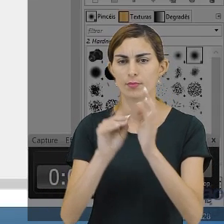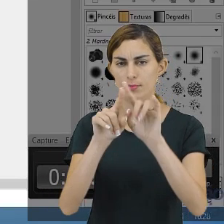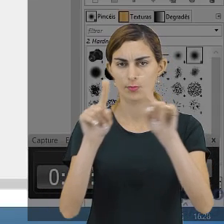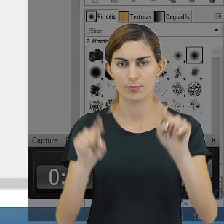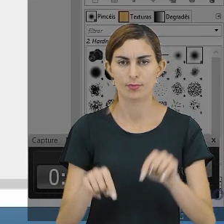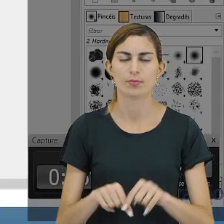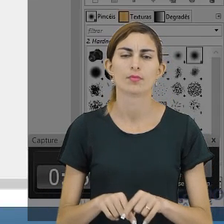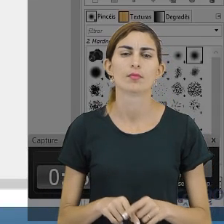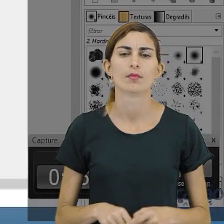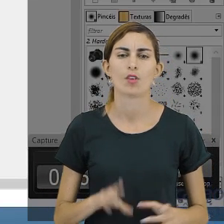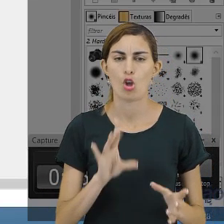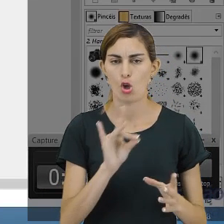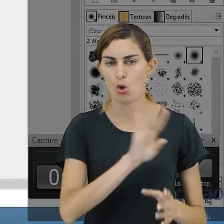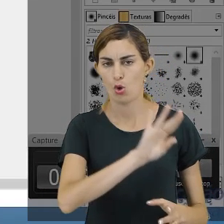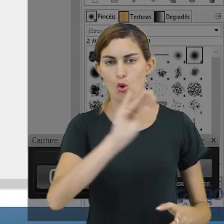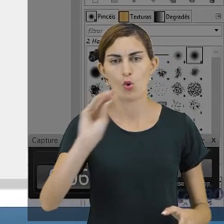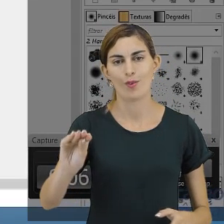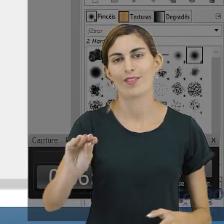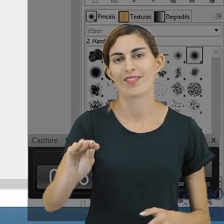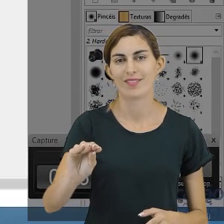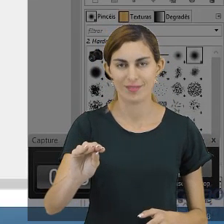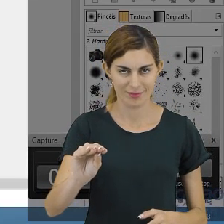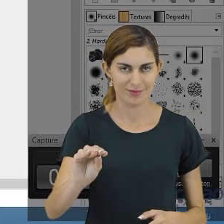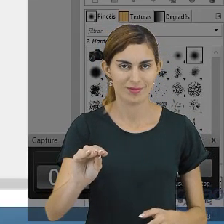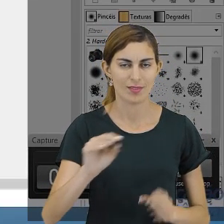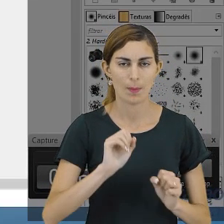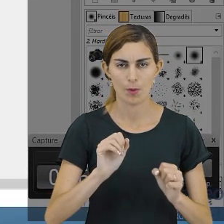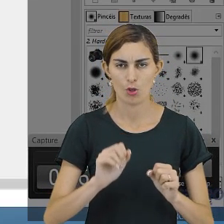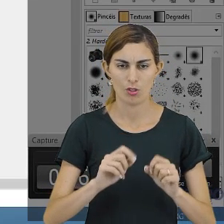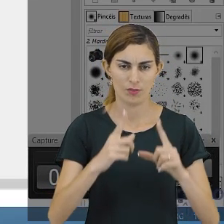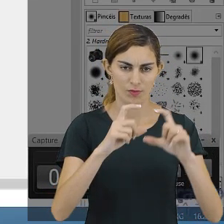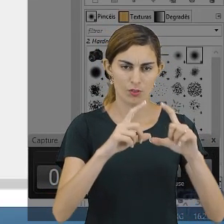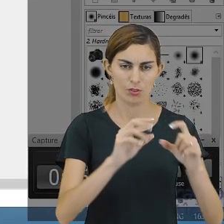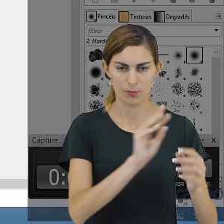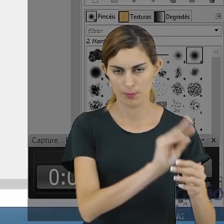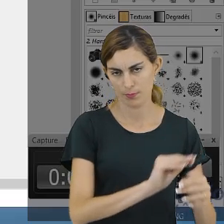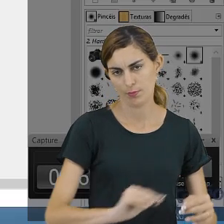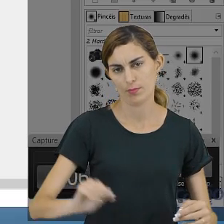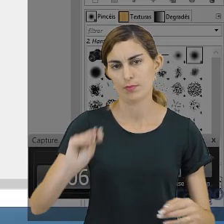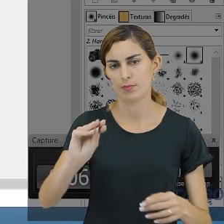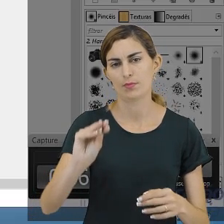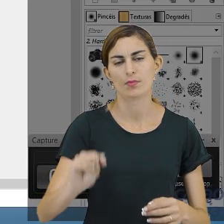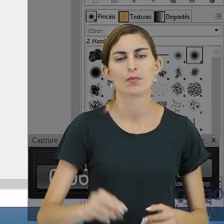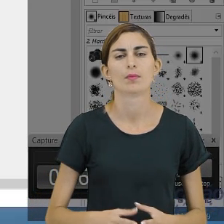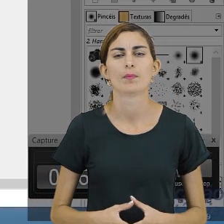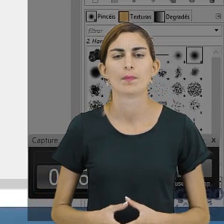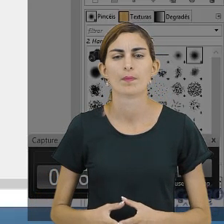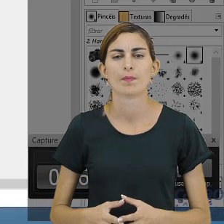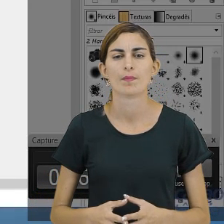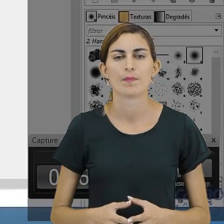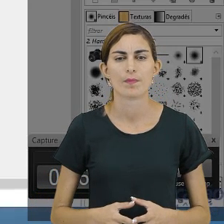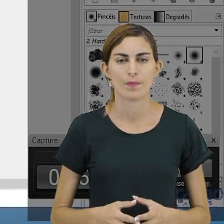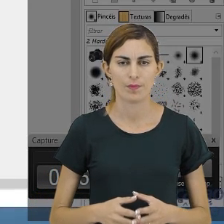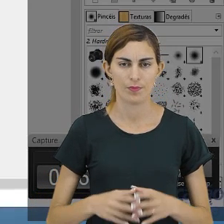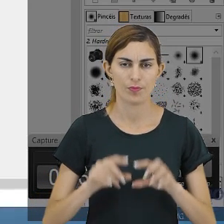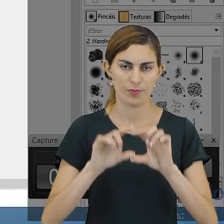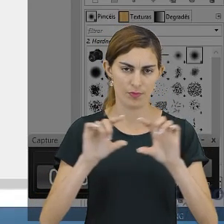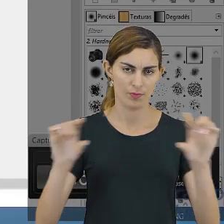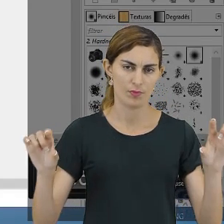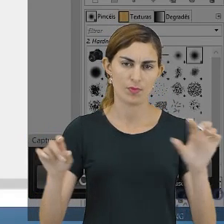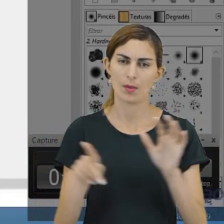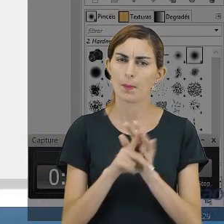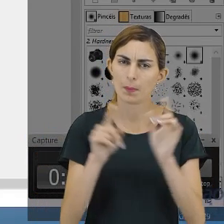Então repare que o GIMP colou. Você pode ir na imagem aqui, caso você queira uma parte em particular, aí uma